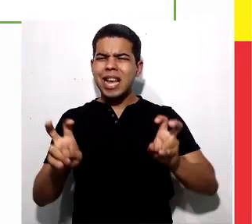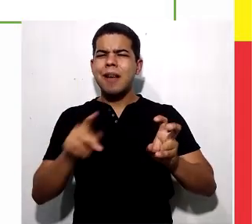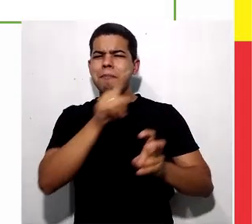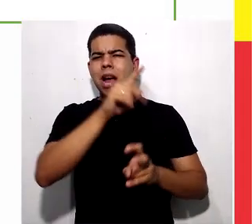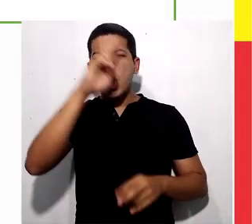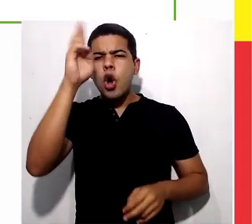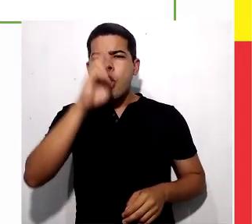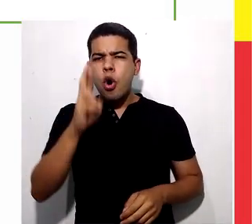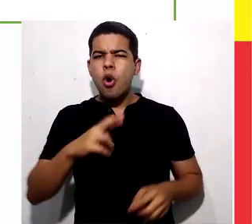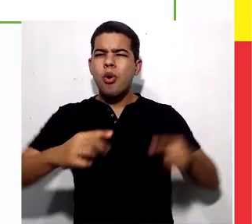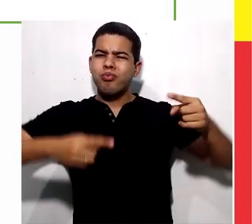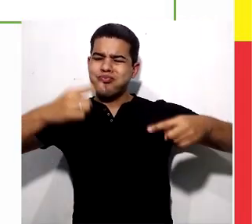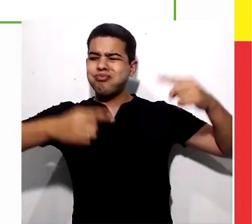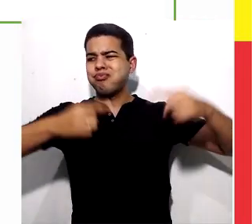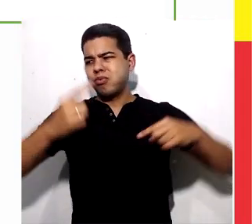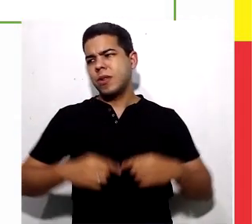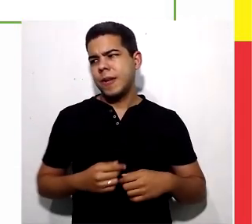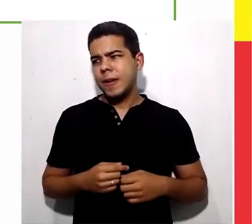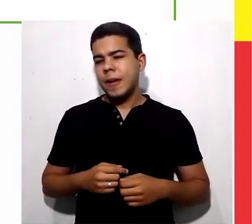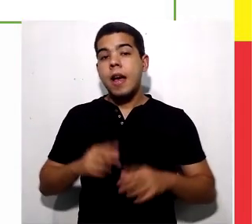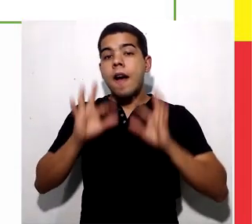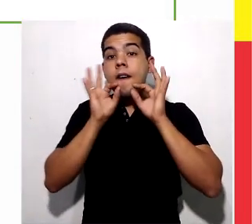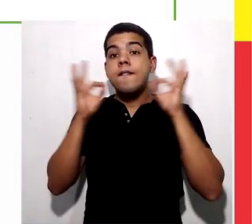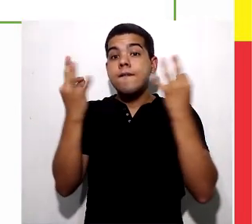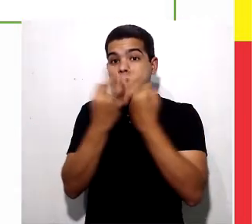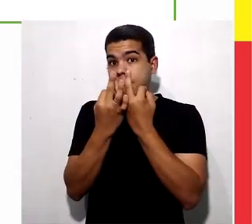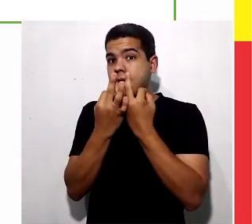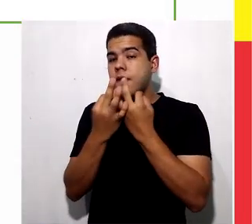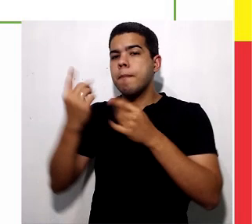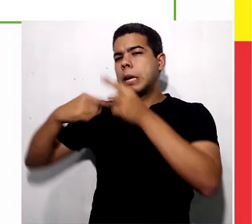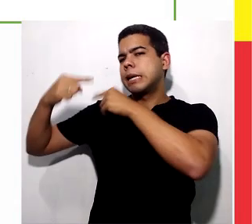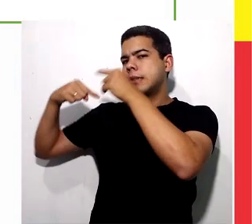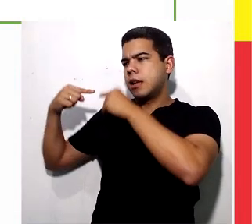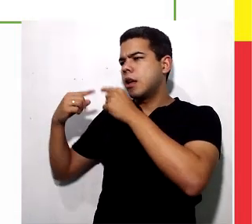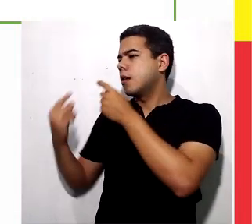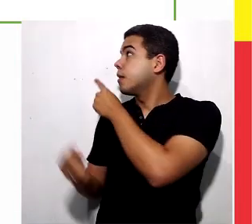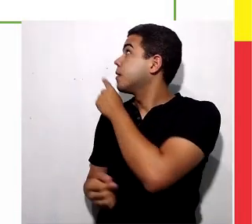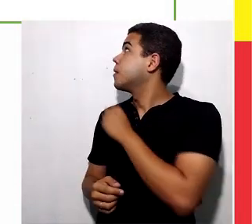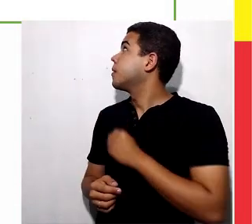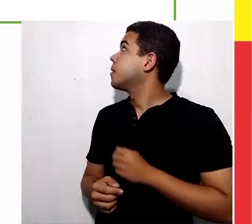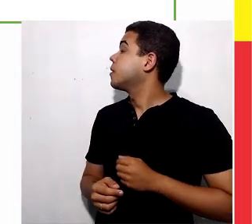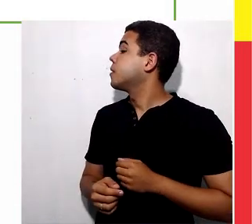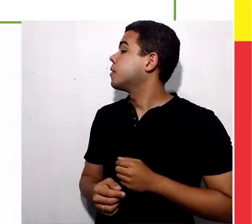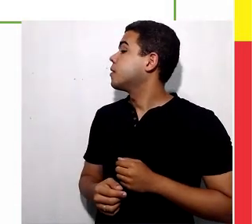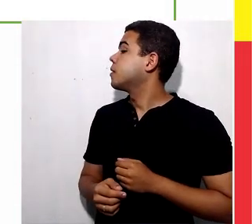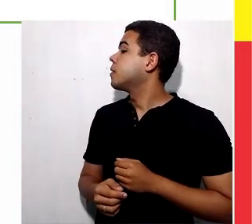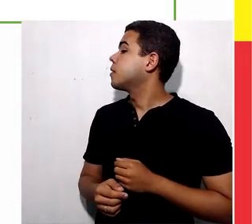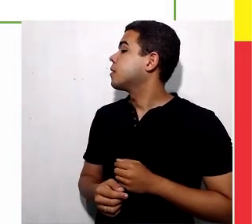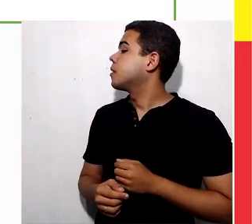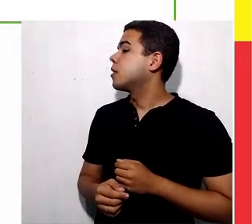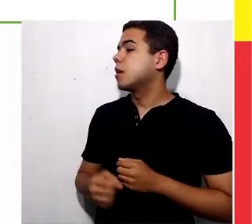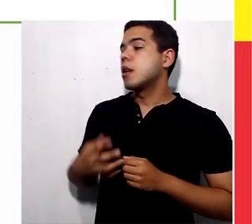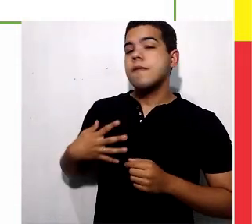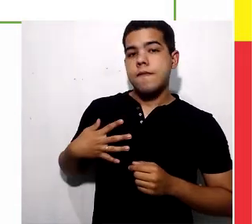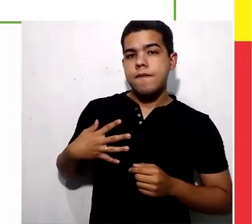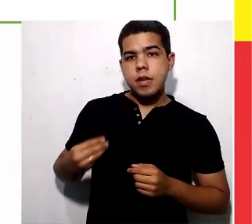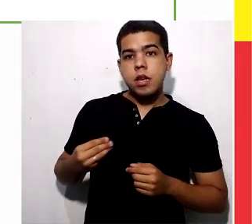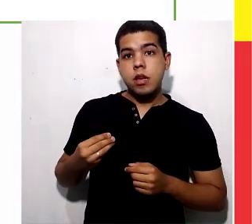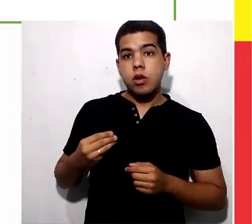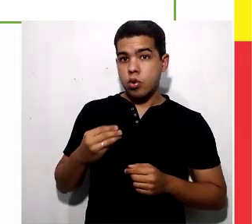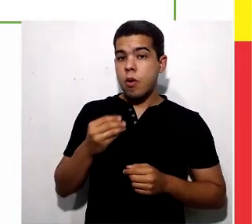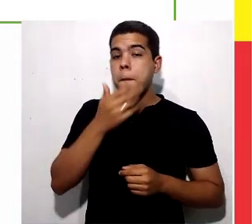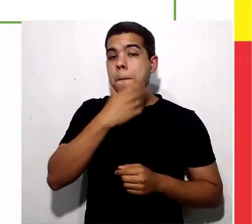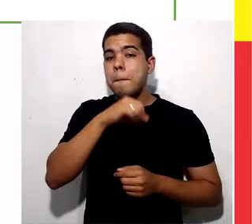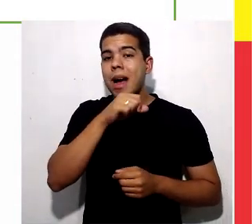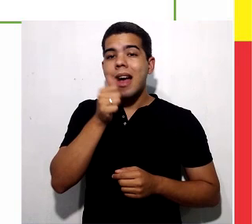a questão da origem dela, mais uma vez familiar, desculpe-me. Ela era filha de Pincas e Mania, irmã de Leá e